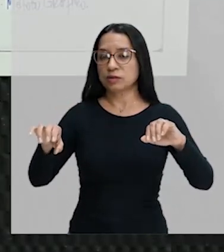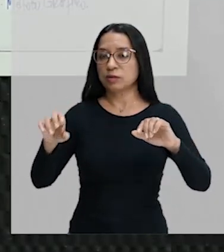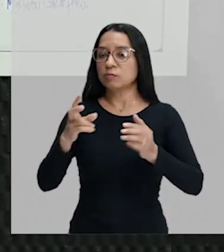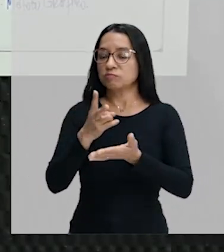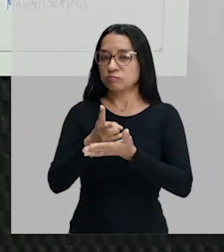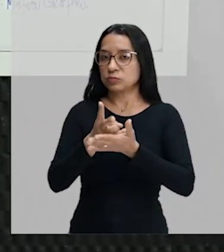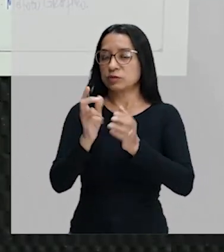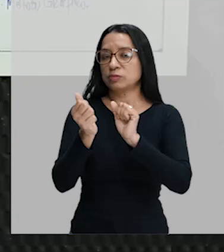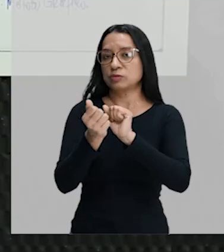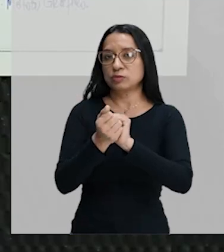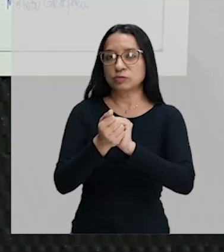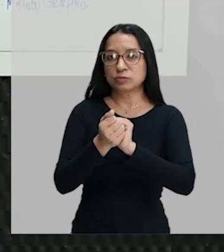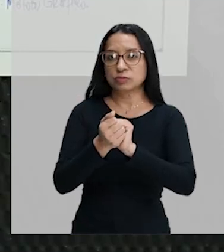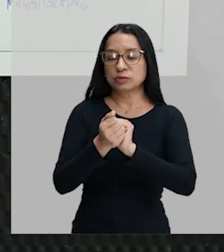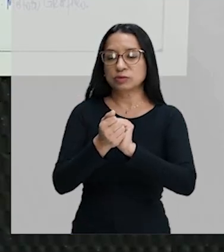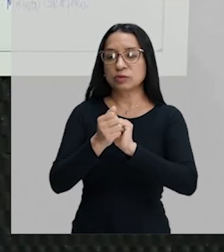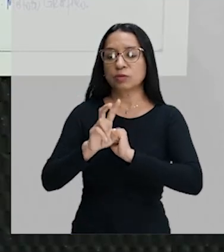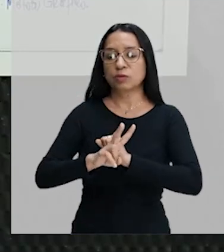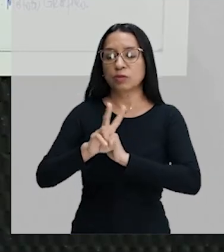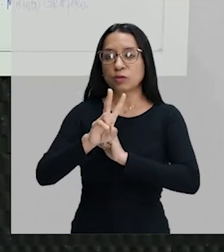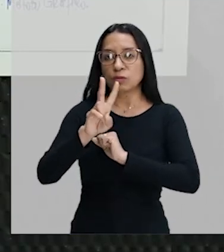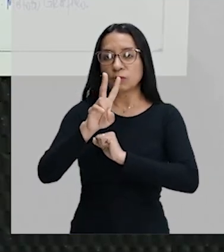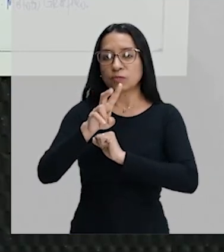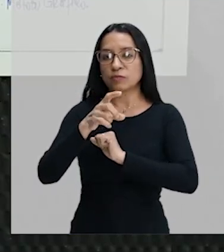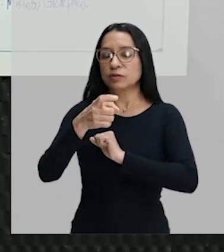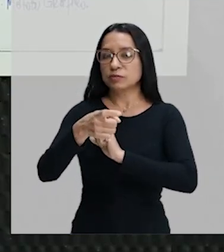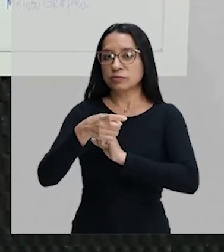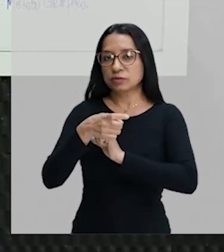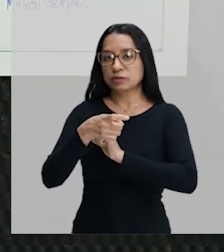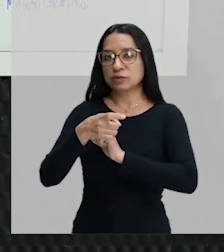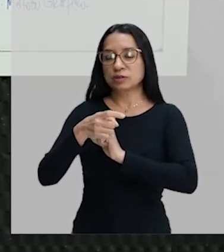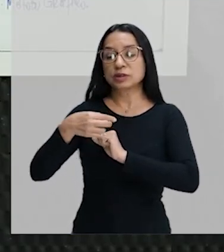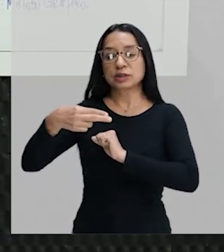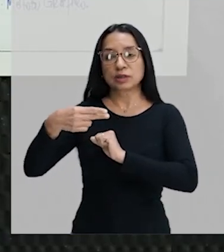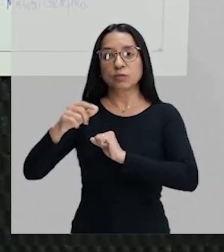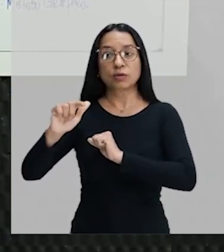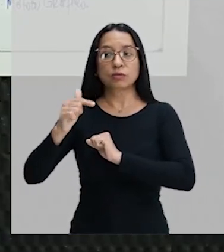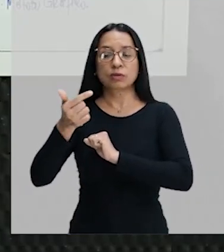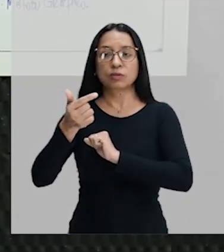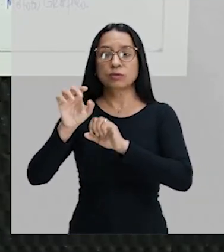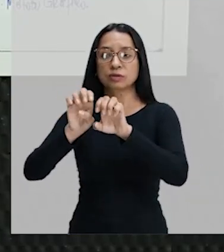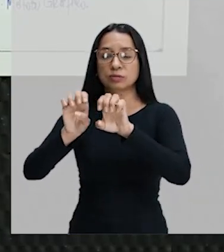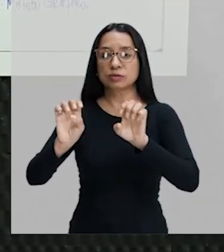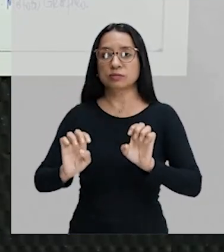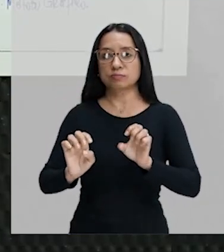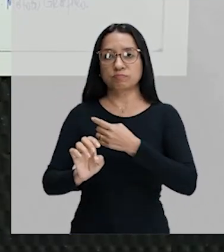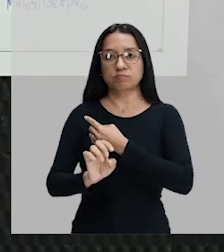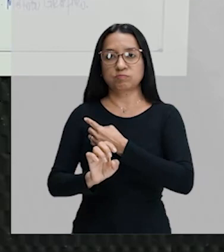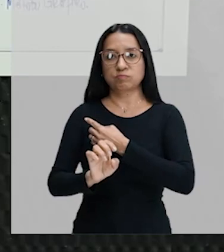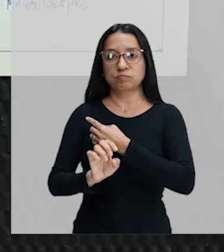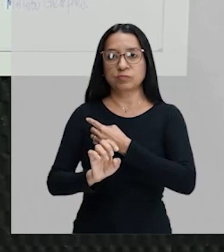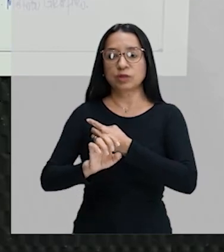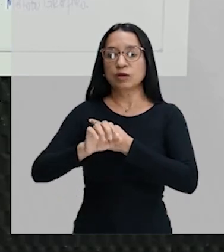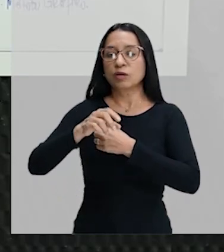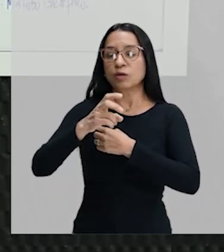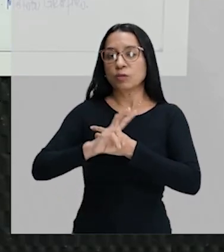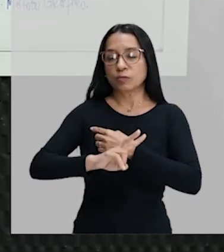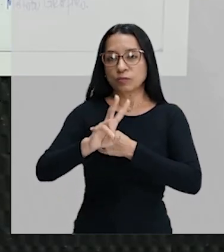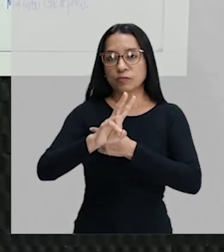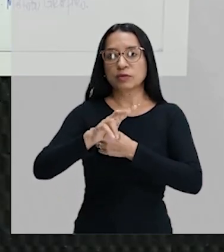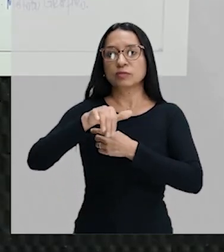Esse valor de x aqui é o mesmo valor de x dessa outra equação, certo? Esse valor de y também é a mesma